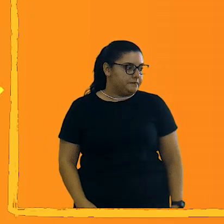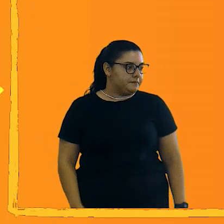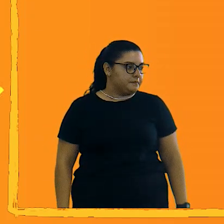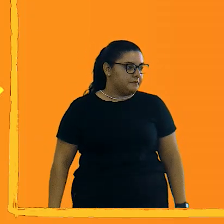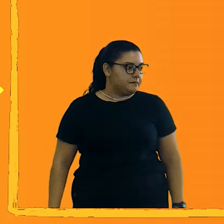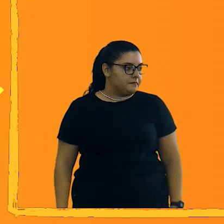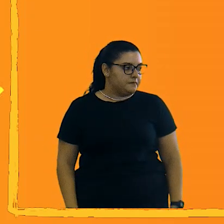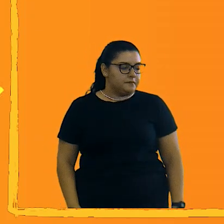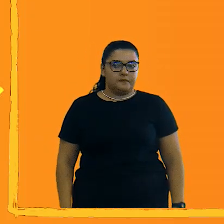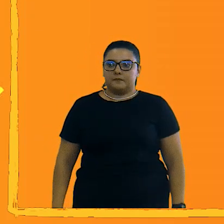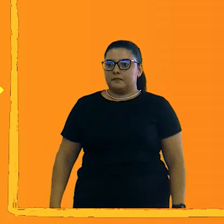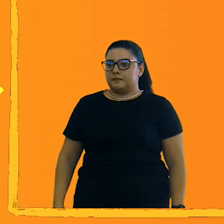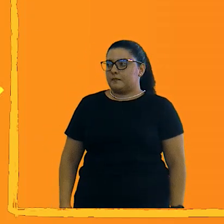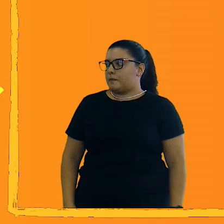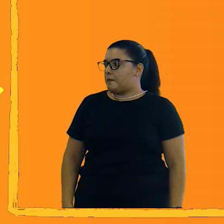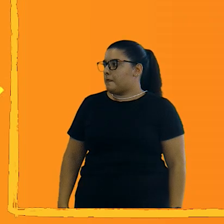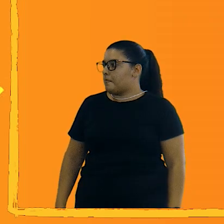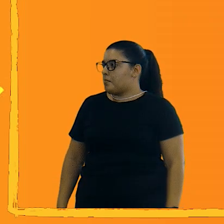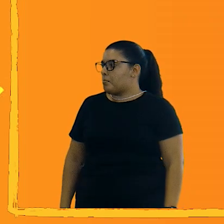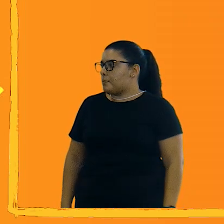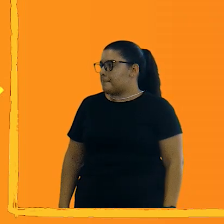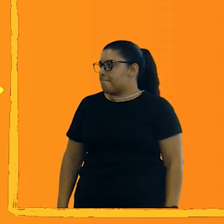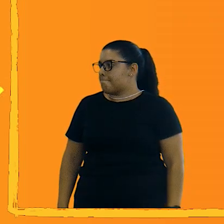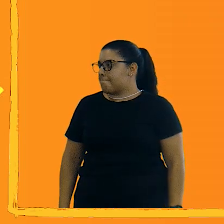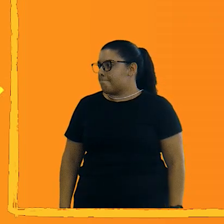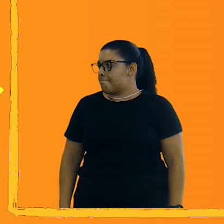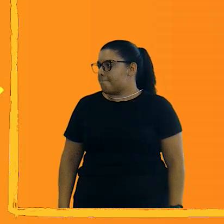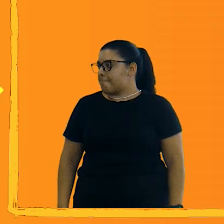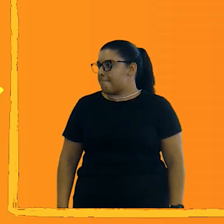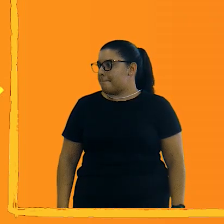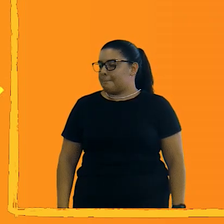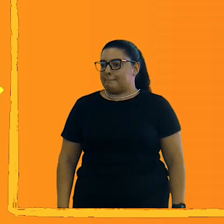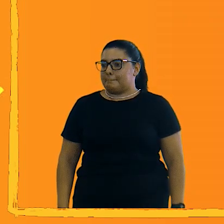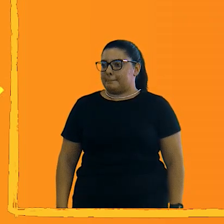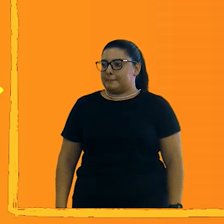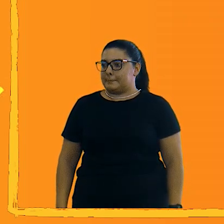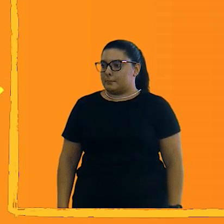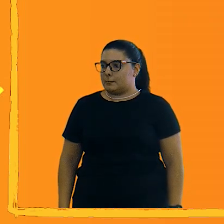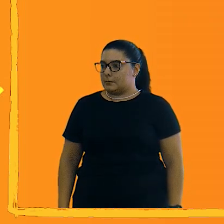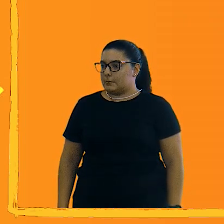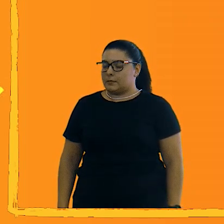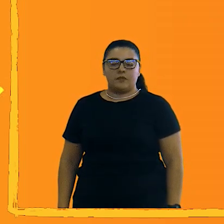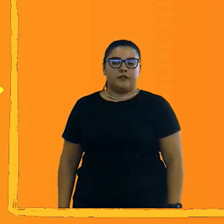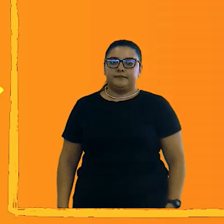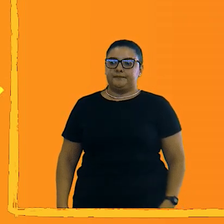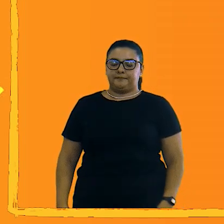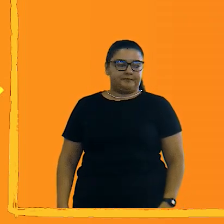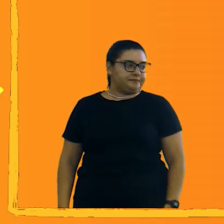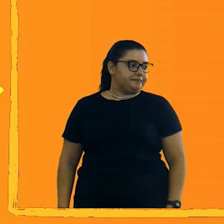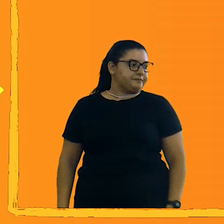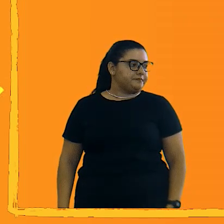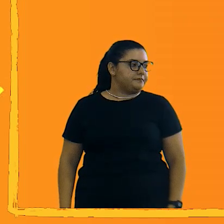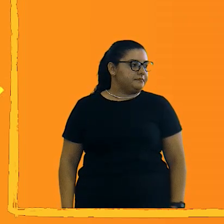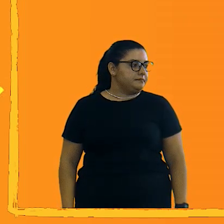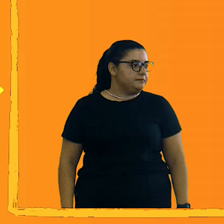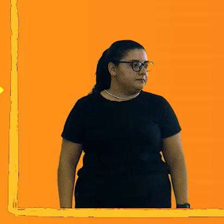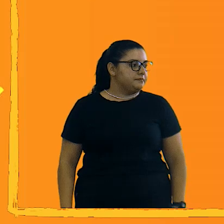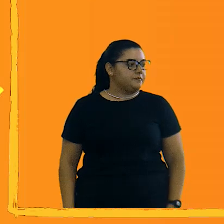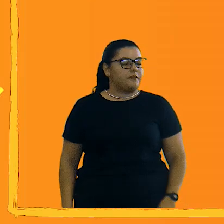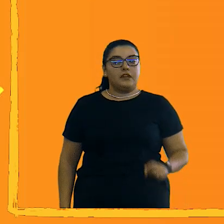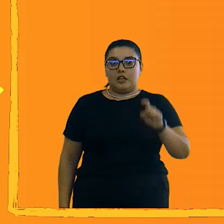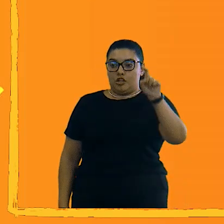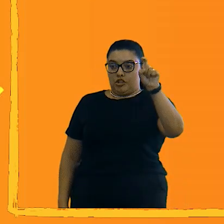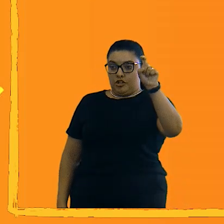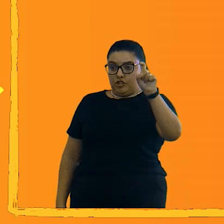tá resolvido a no teu material ou não tá resolvido aí então bora como é que a gente faz ó